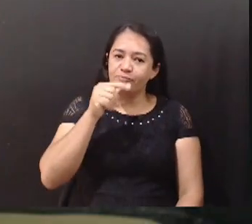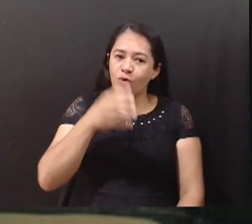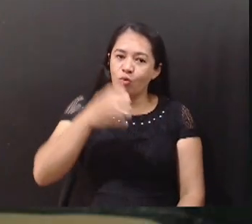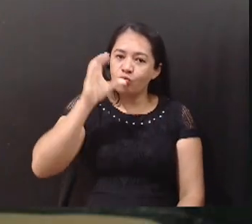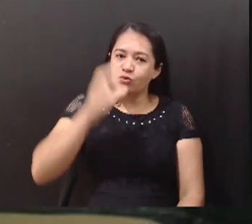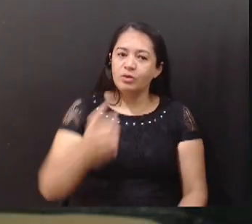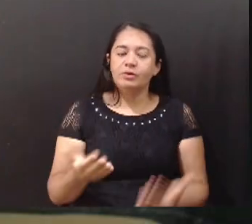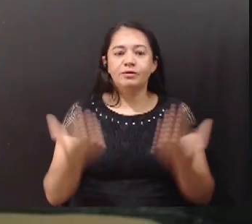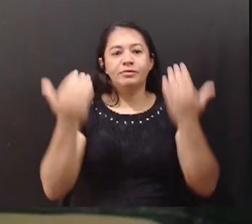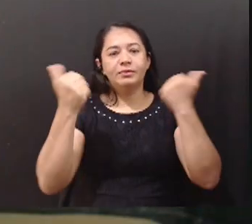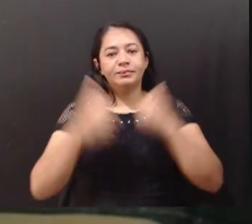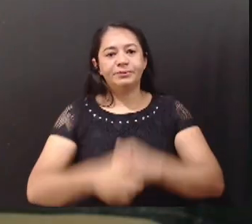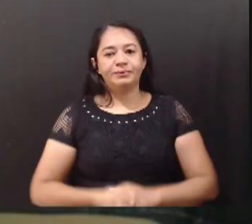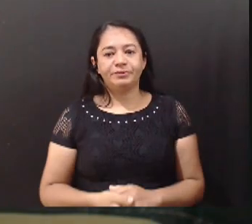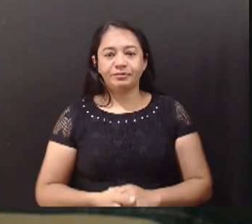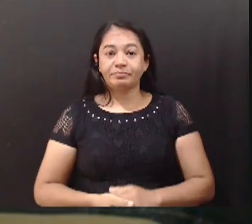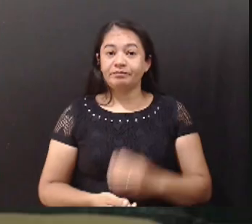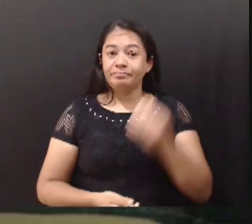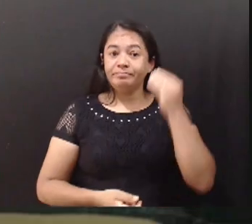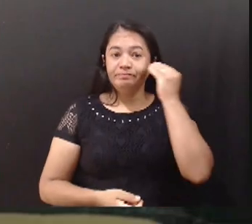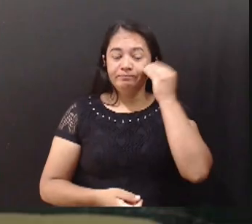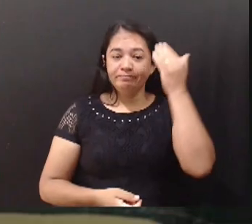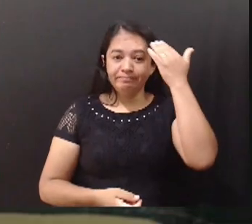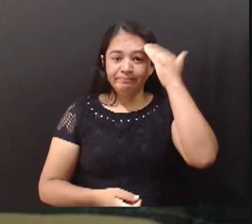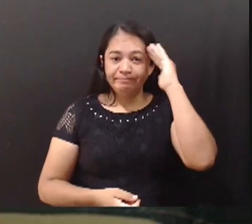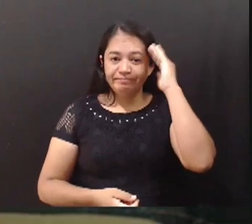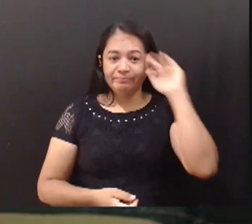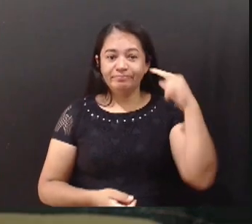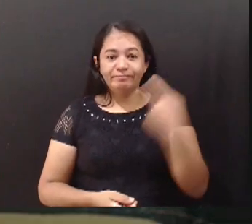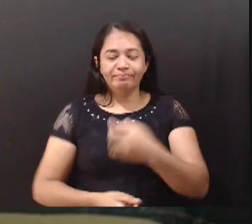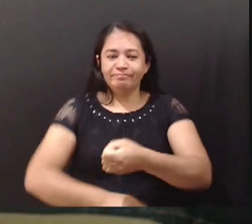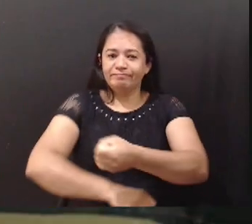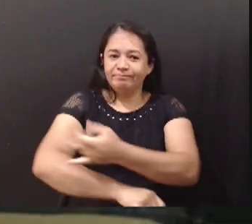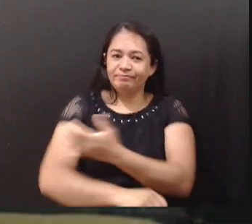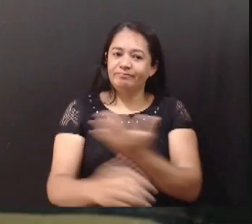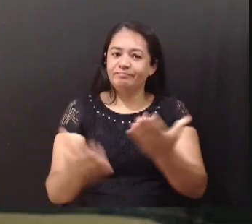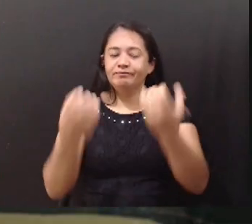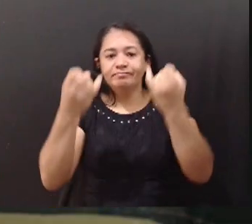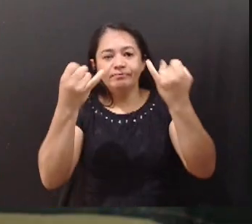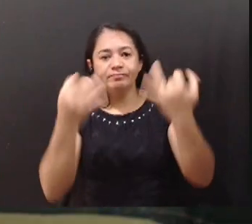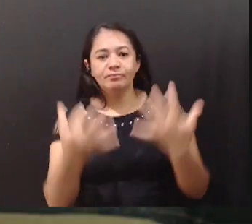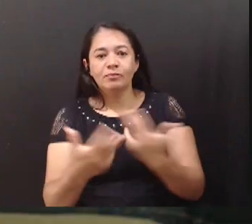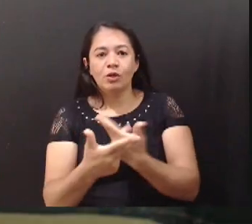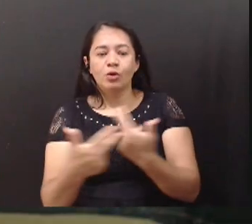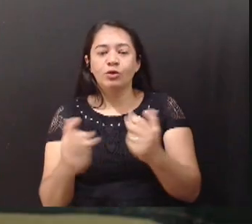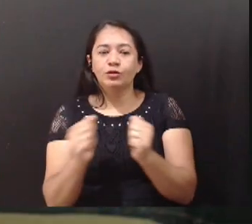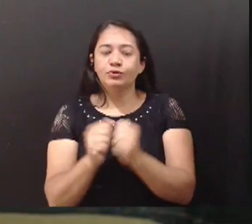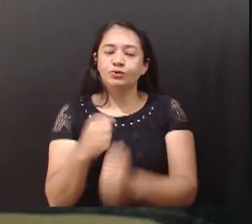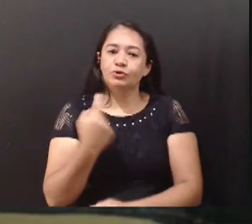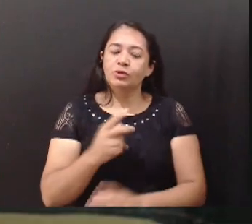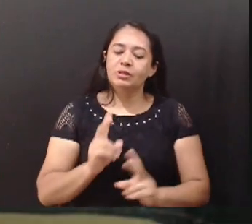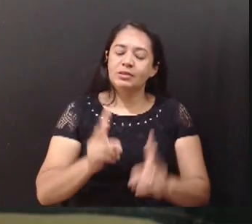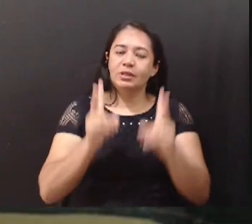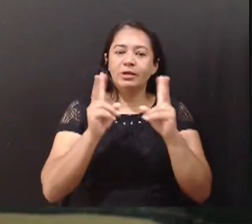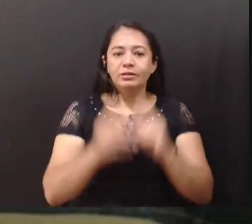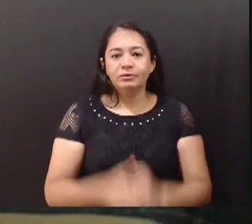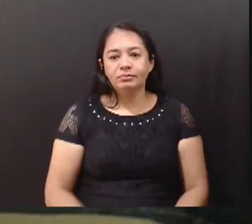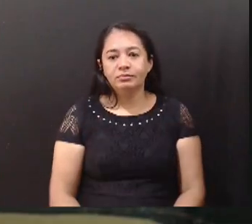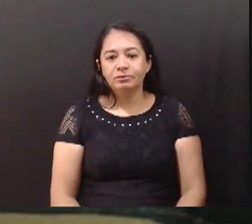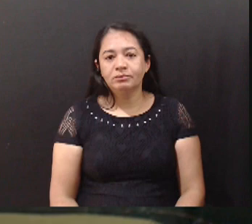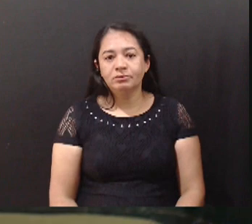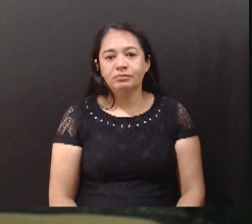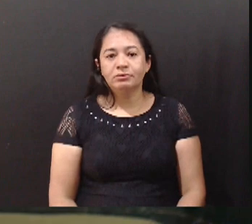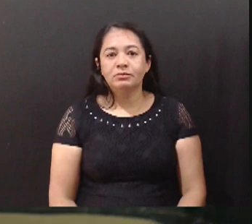lá tentar entender as nossas emoções. Vamos falar de algo que está com a gente o tempo inteiro, mesmo quando a gente não